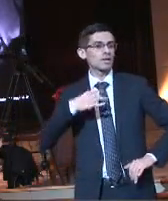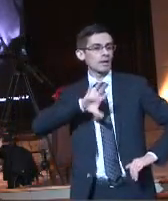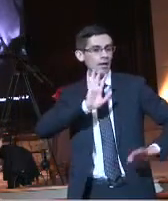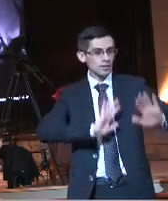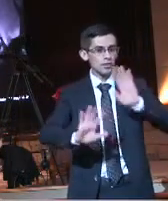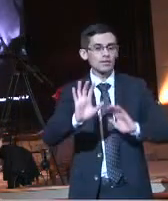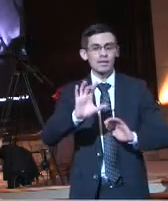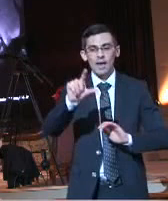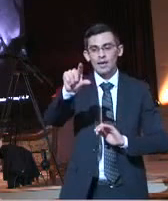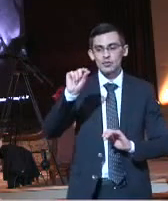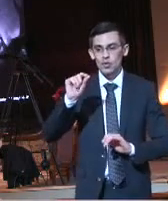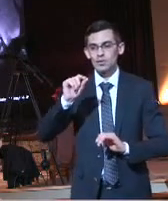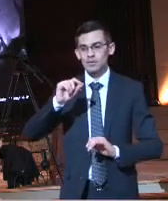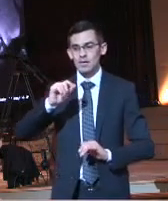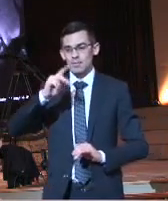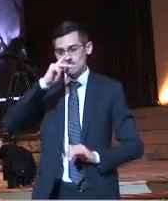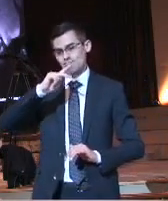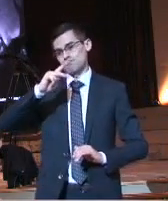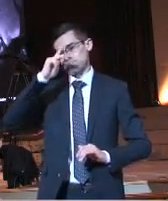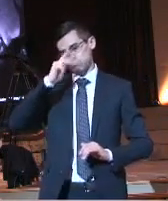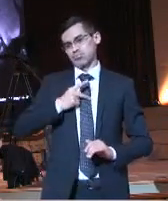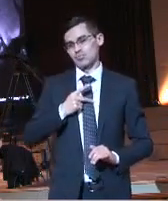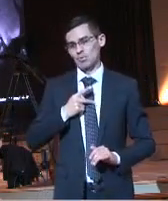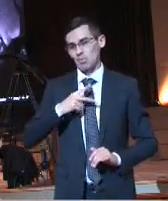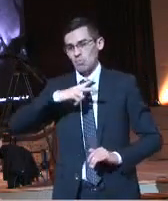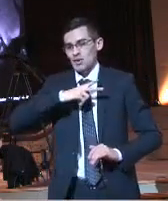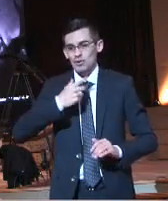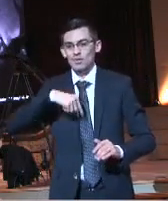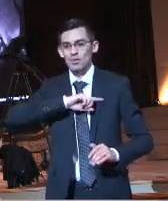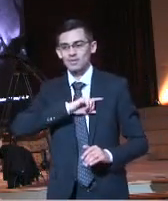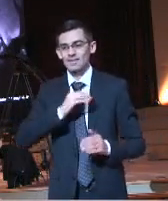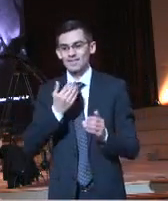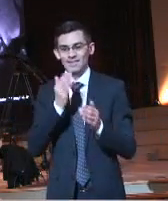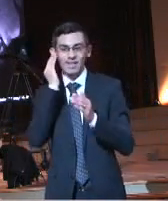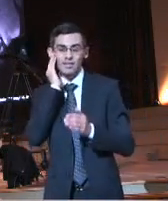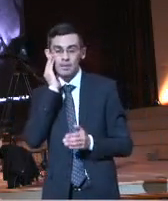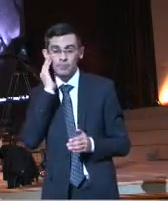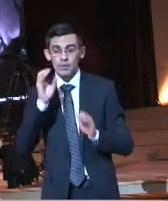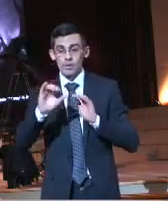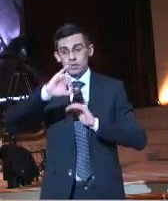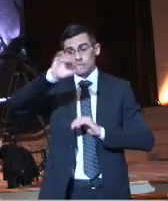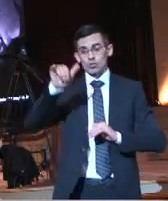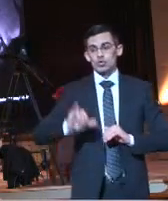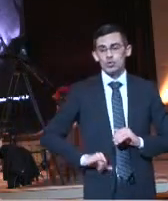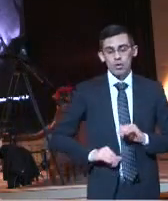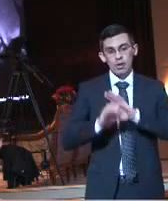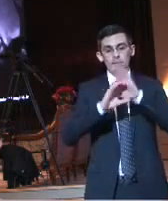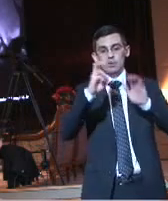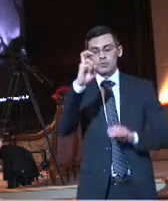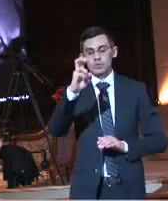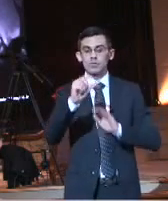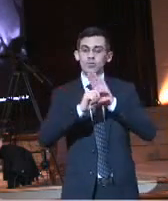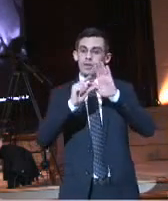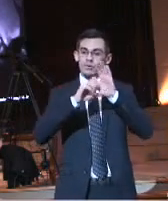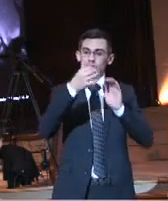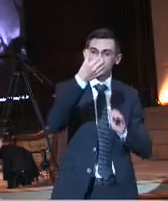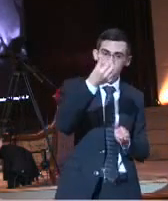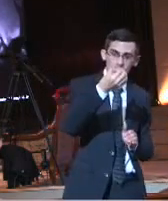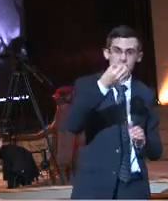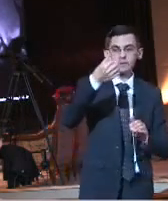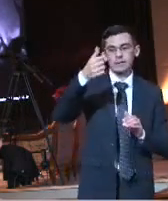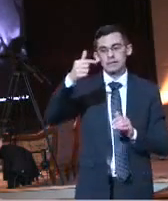que esse é um outro lado forte no livro de Jó. Jó capítulo 5, versículos 6 e 7 dizem assim: